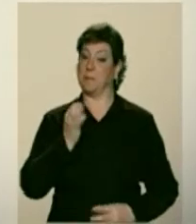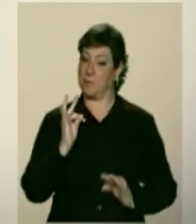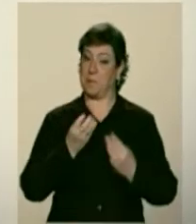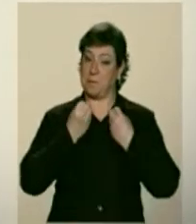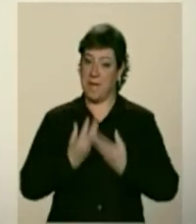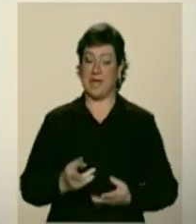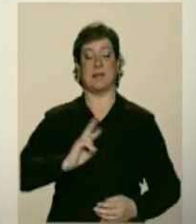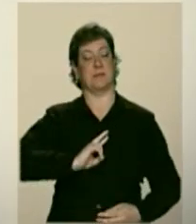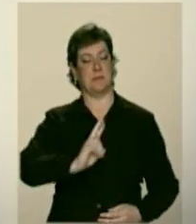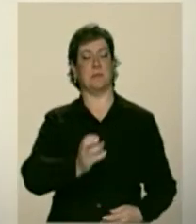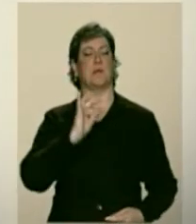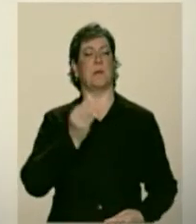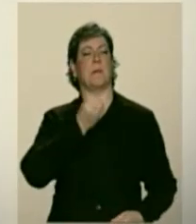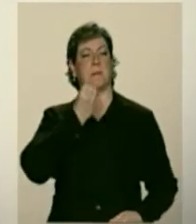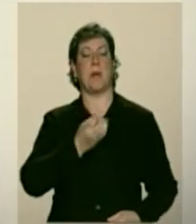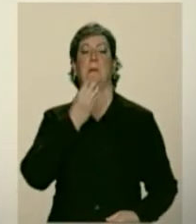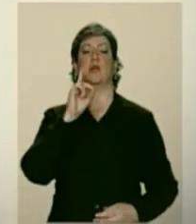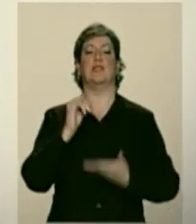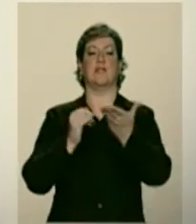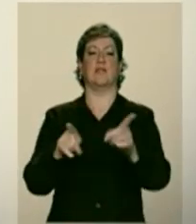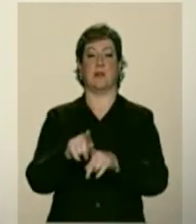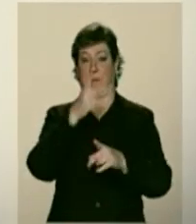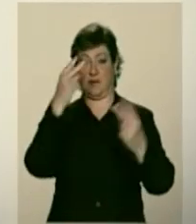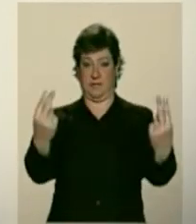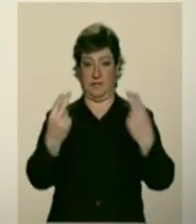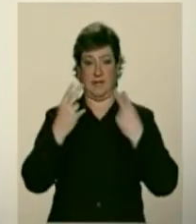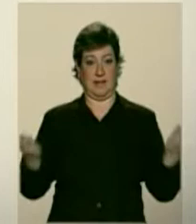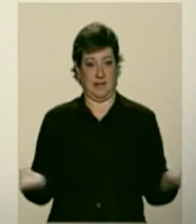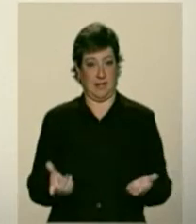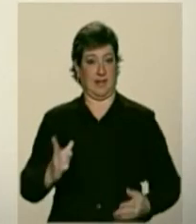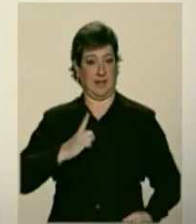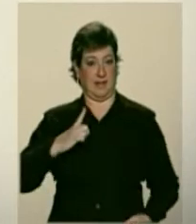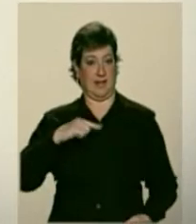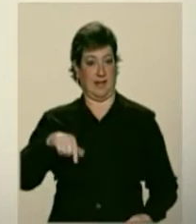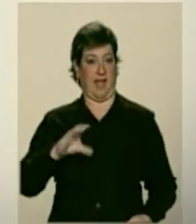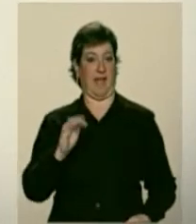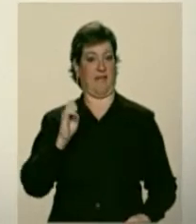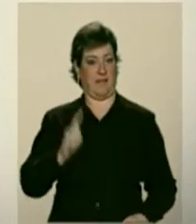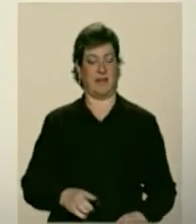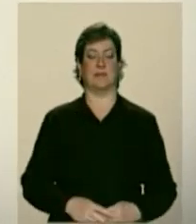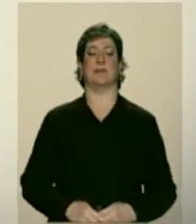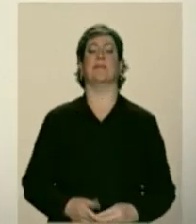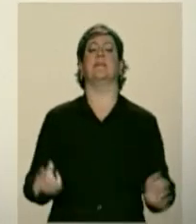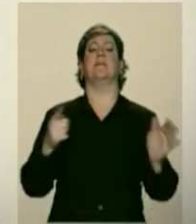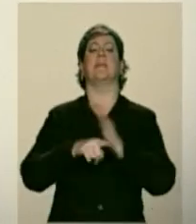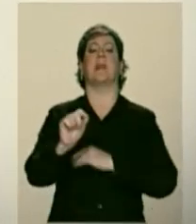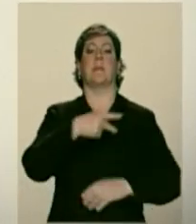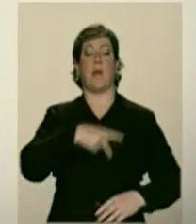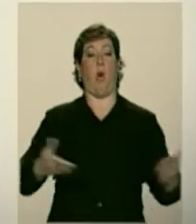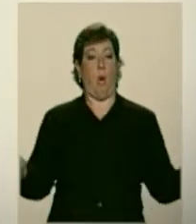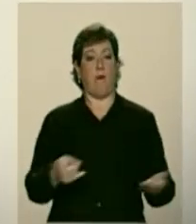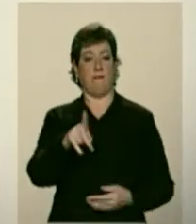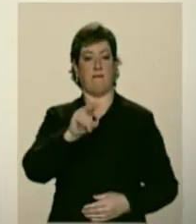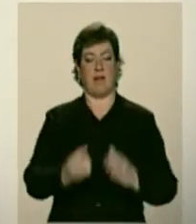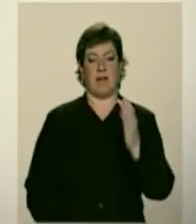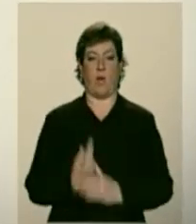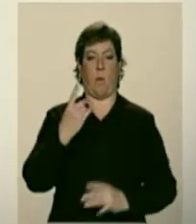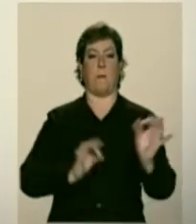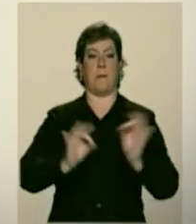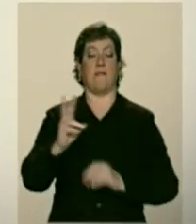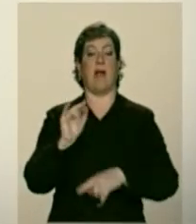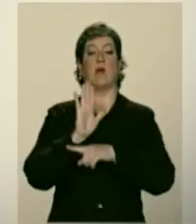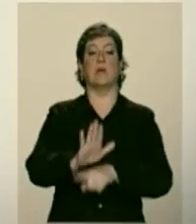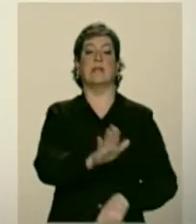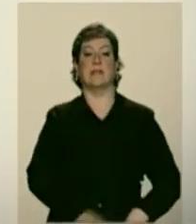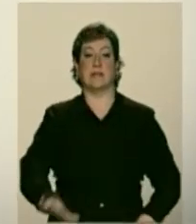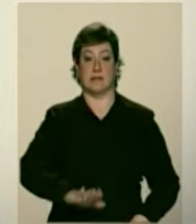bem, Luciano. Bom dia também para você, ouvinte, que nos acompanha aqui no Café. Presidenta, a senhora vai lançar hoje um plano que vai beneficiar